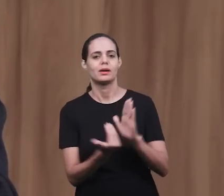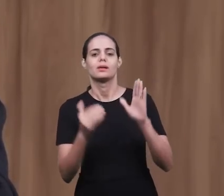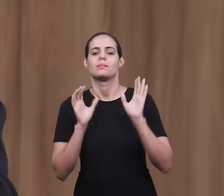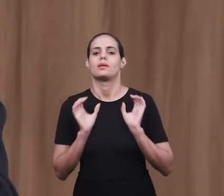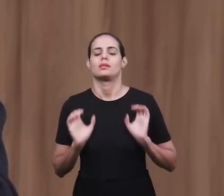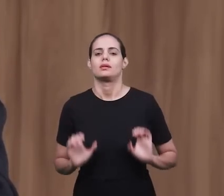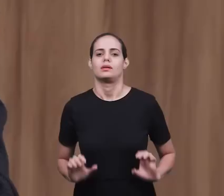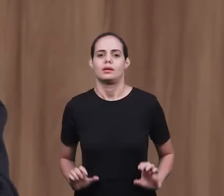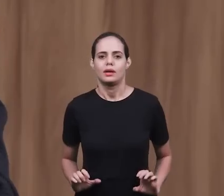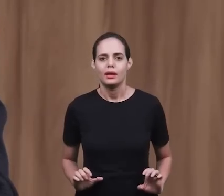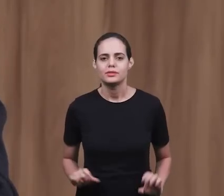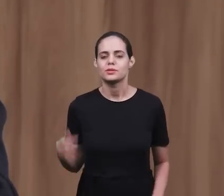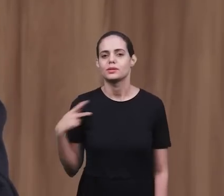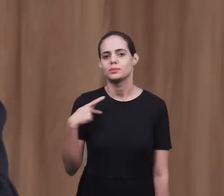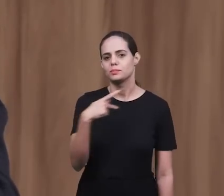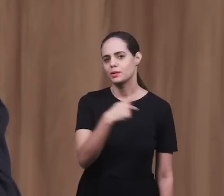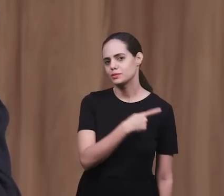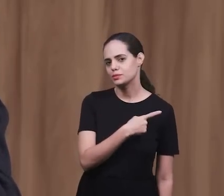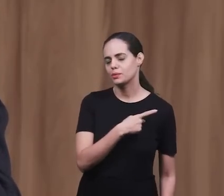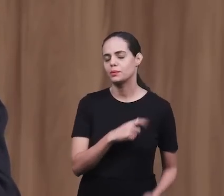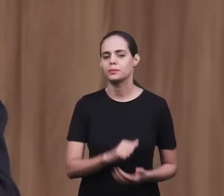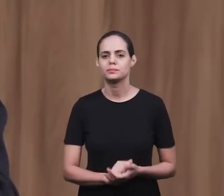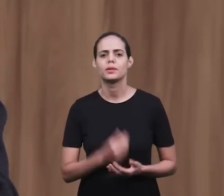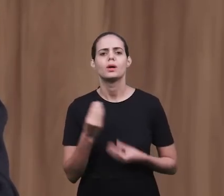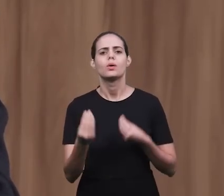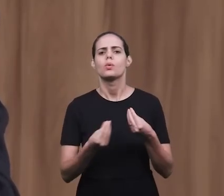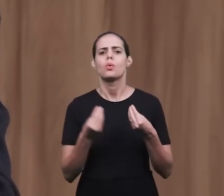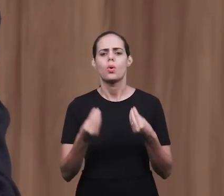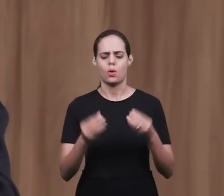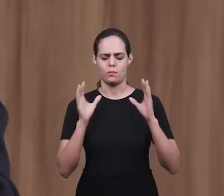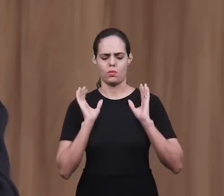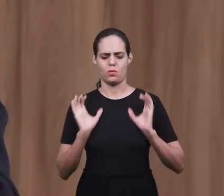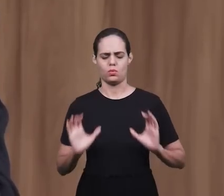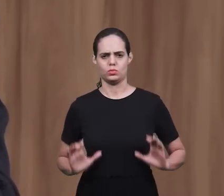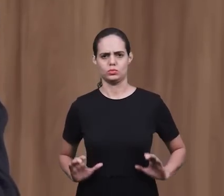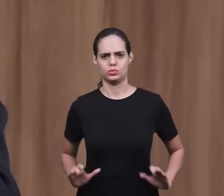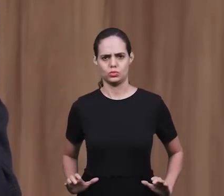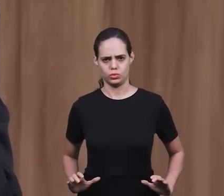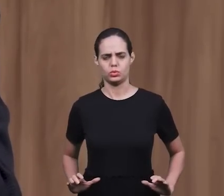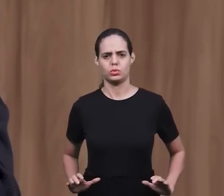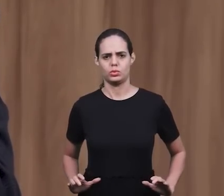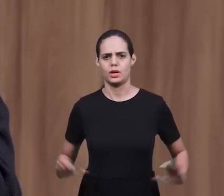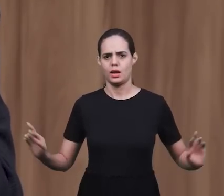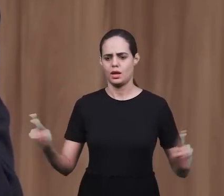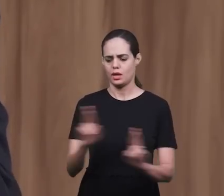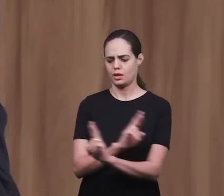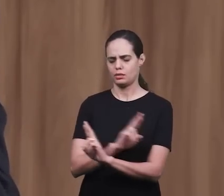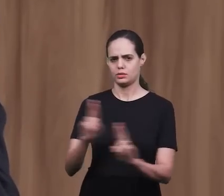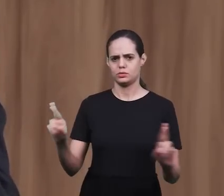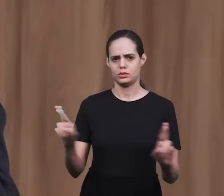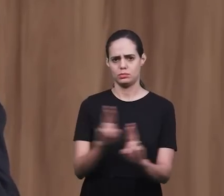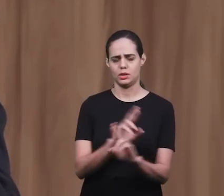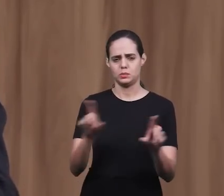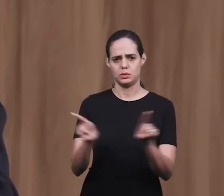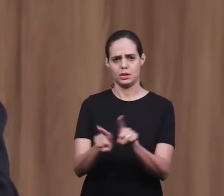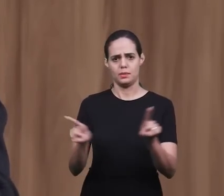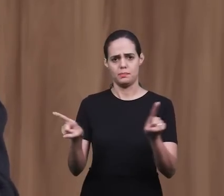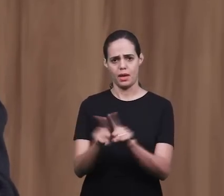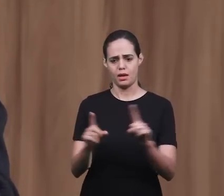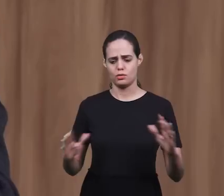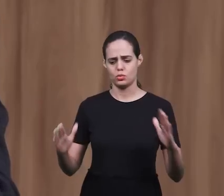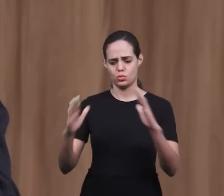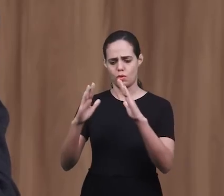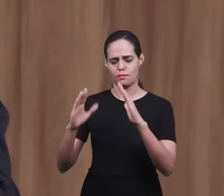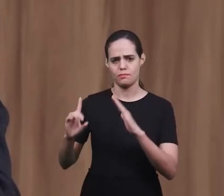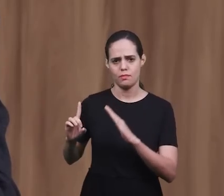falamos a respeito da questão da postura do pastor, falamos sobre o relacionamento dele como hóspede da igreja, não é? E